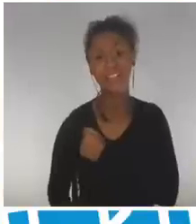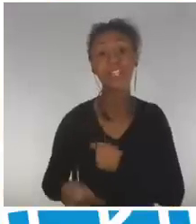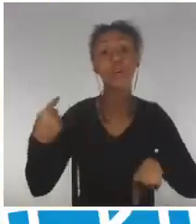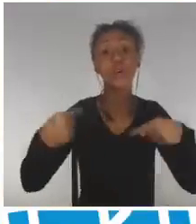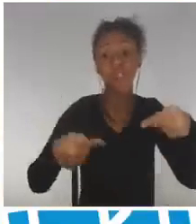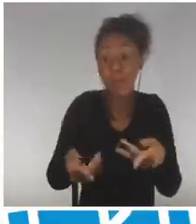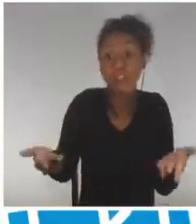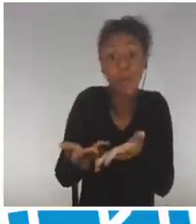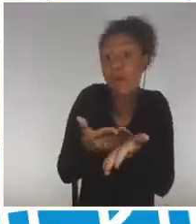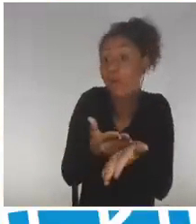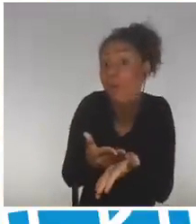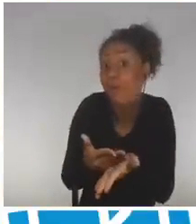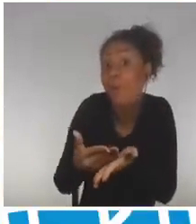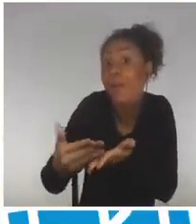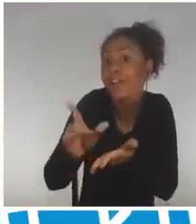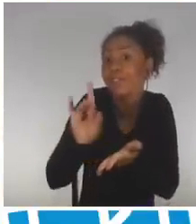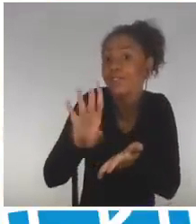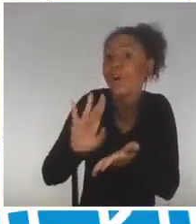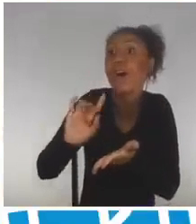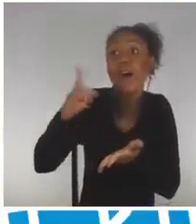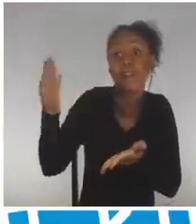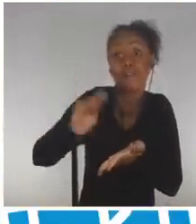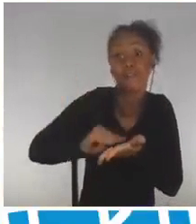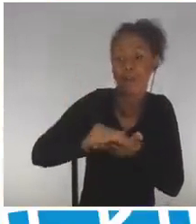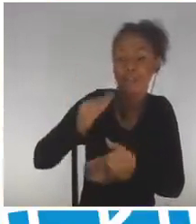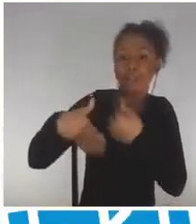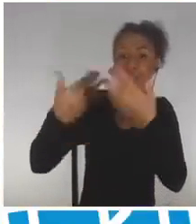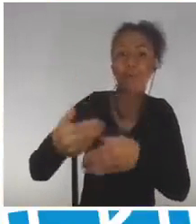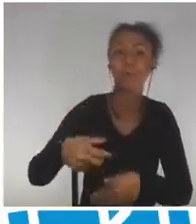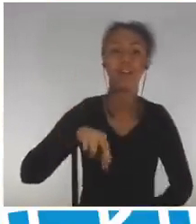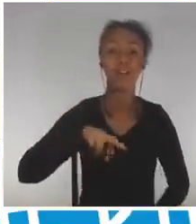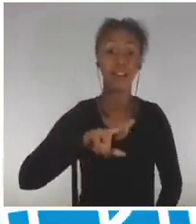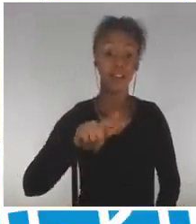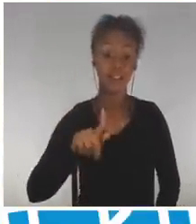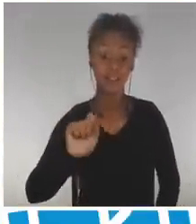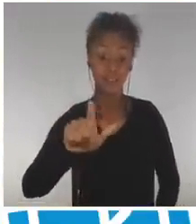começando, precisamos agora avançar. Raquel, por favor.